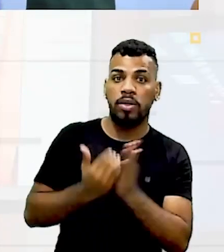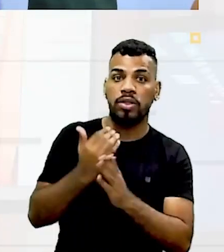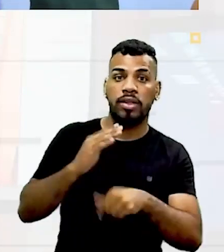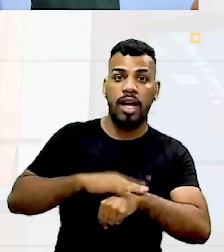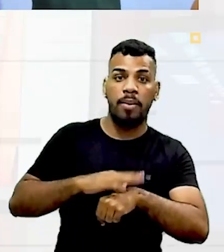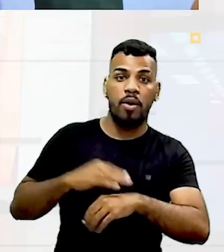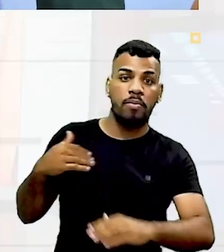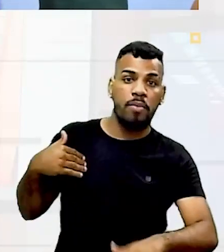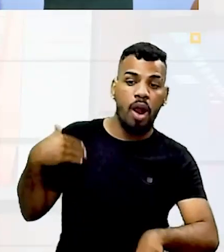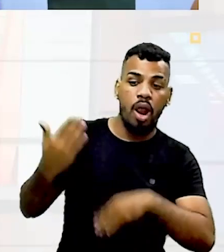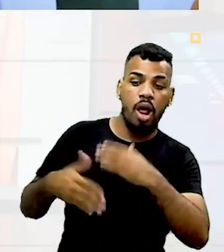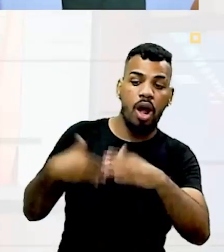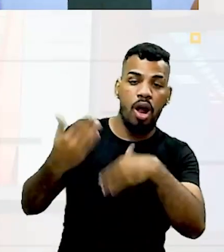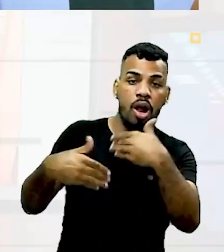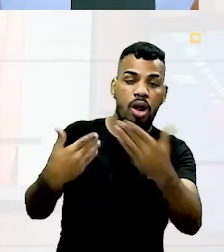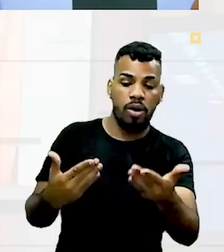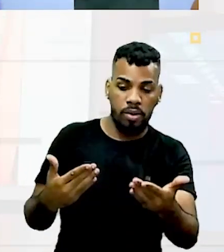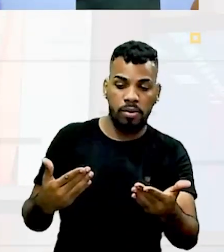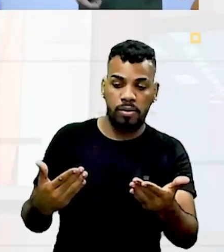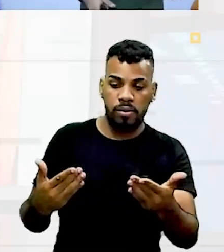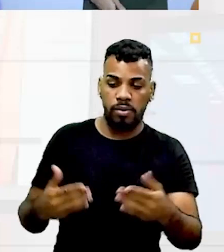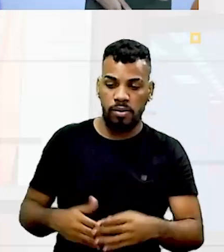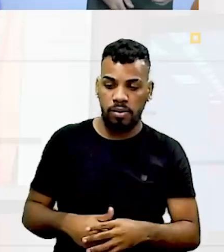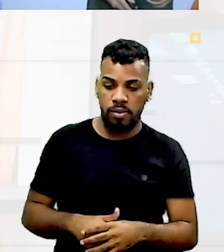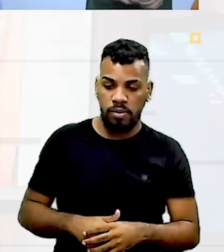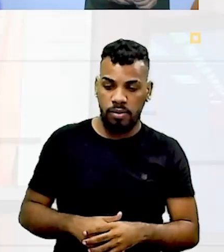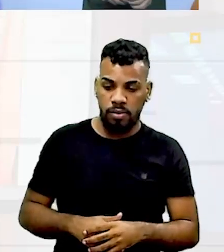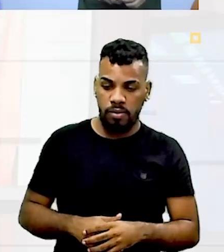longo da roteirização dela.